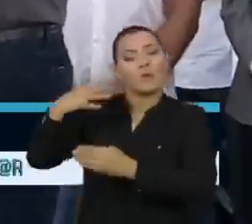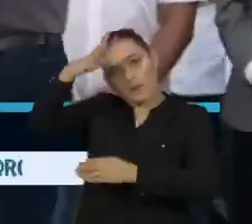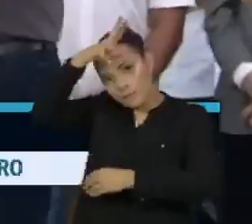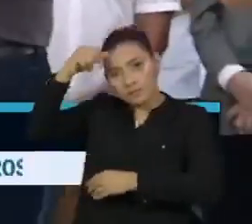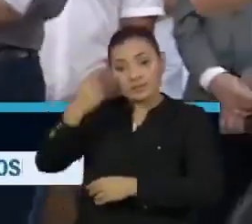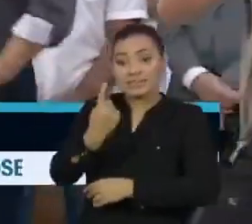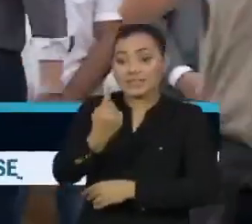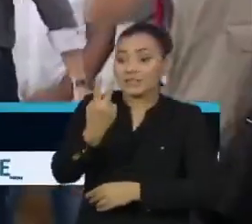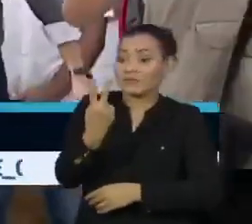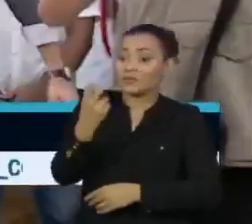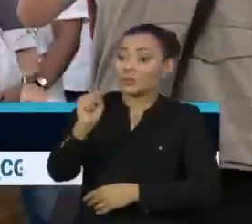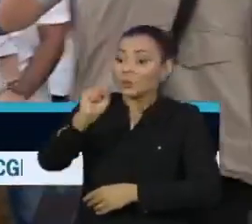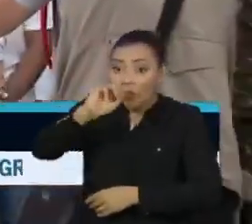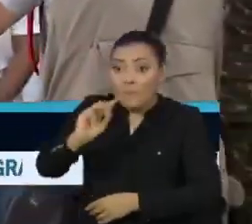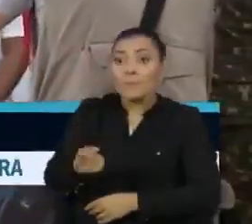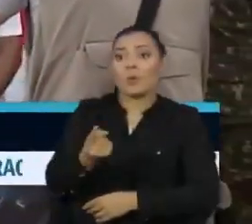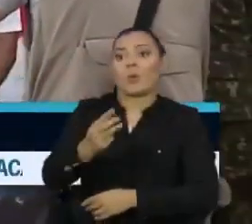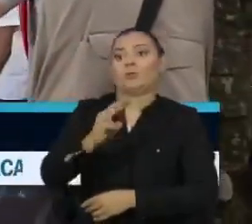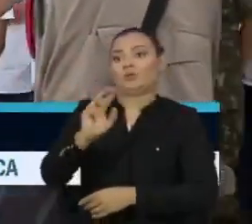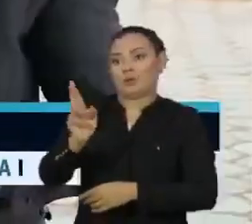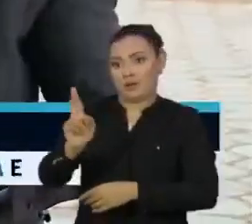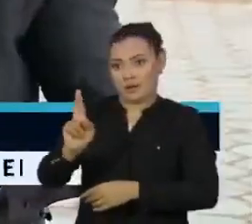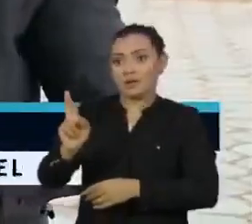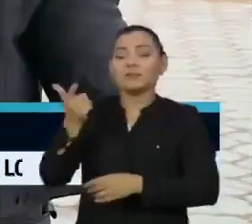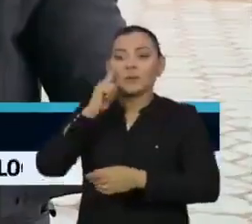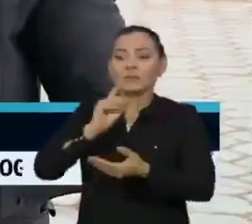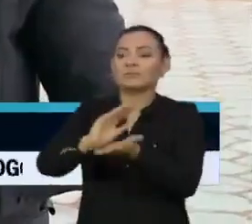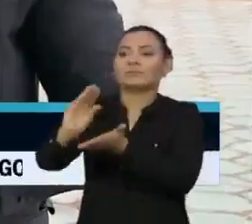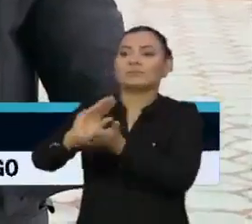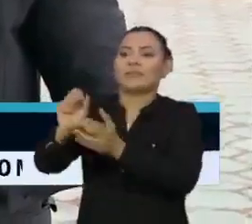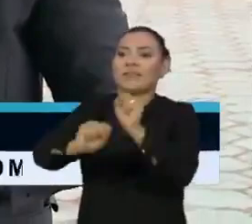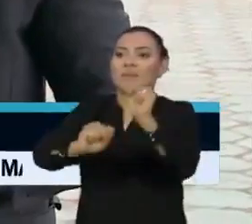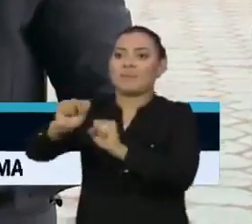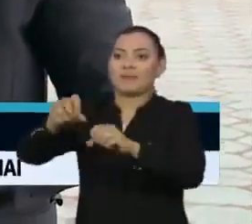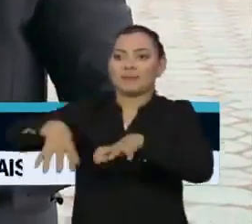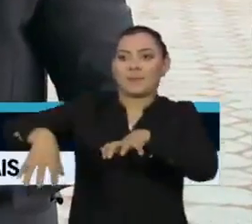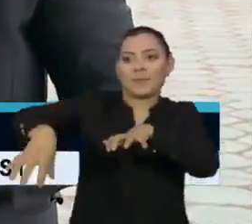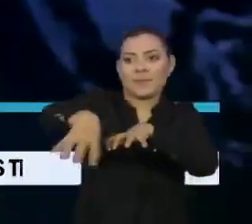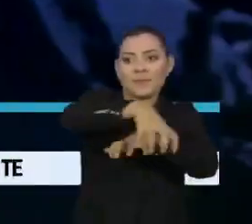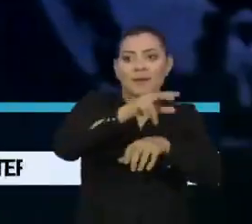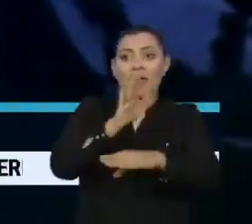128 milhões de reais para subsidiar empresas do segmento.